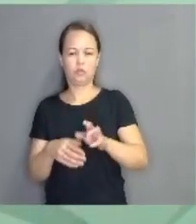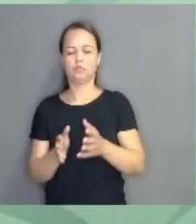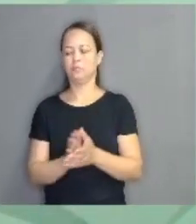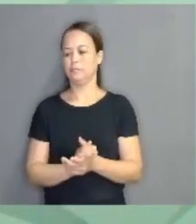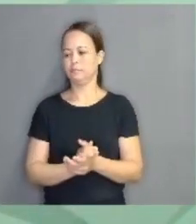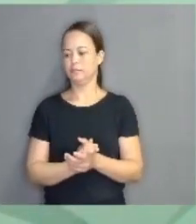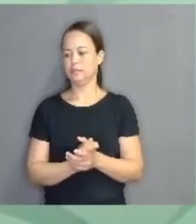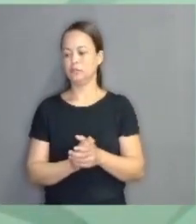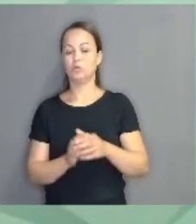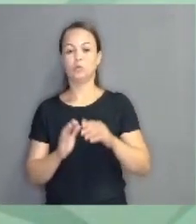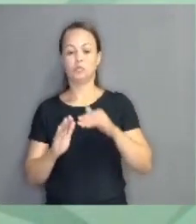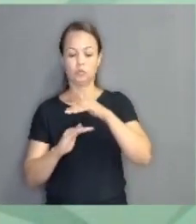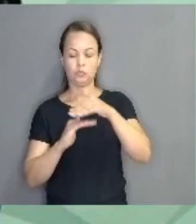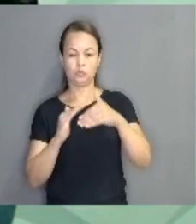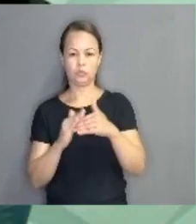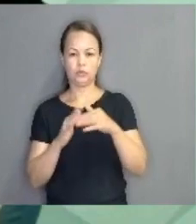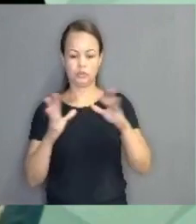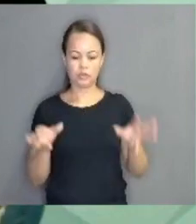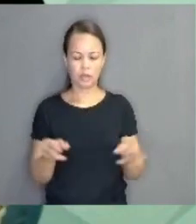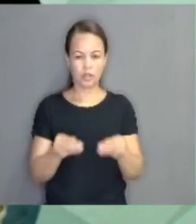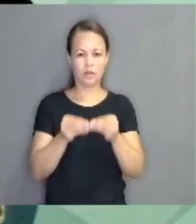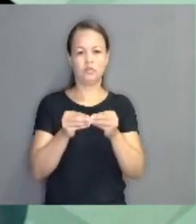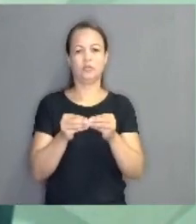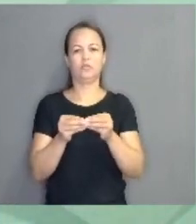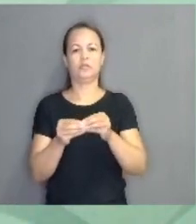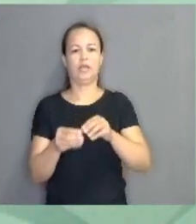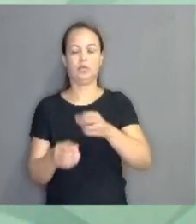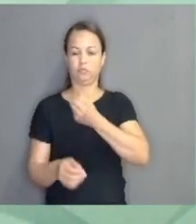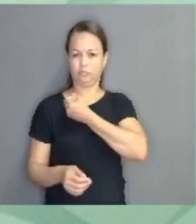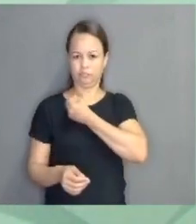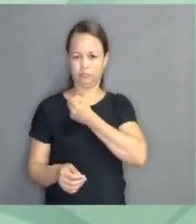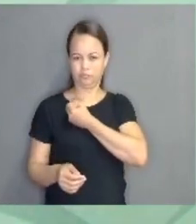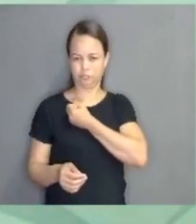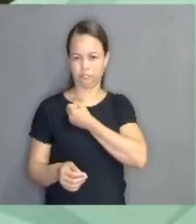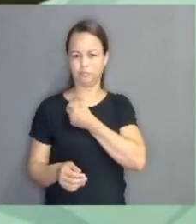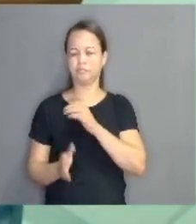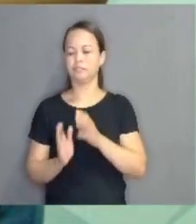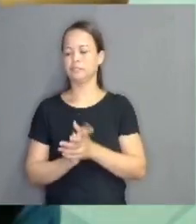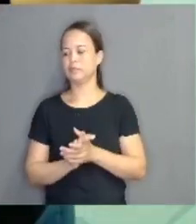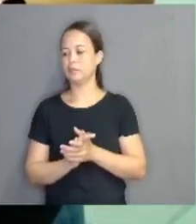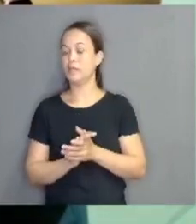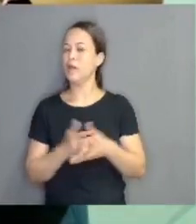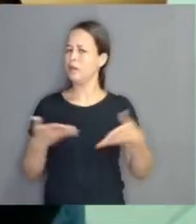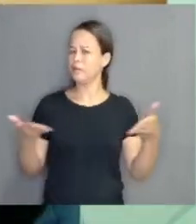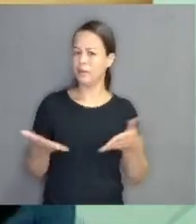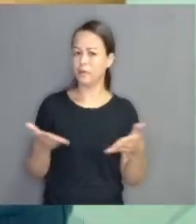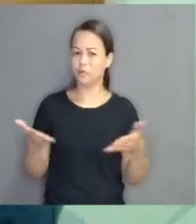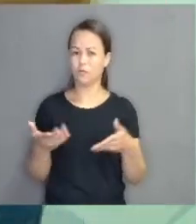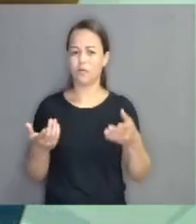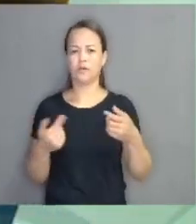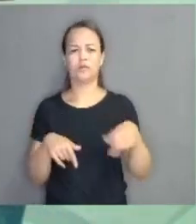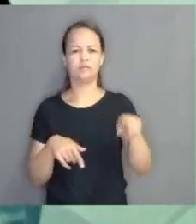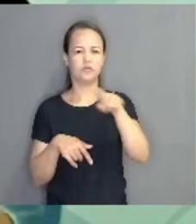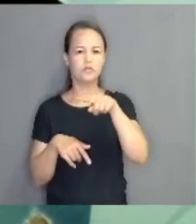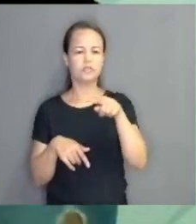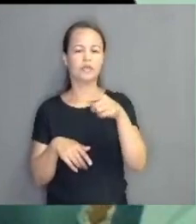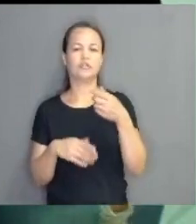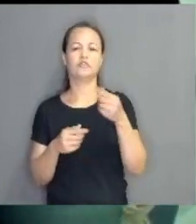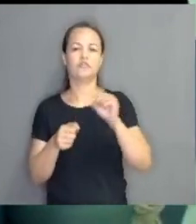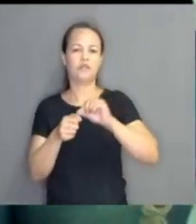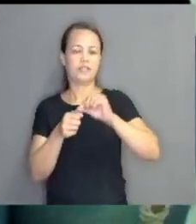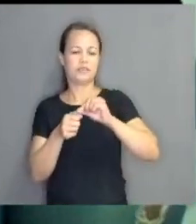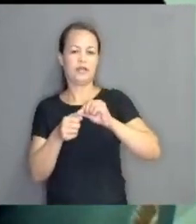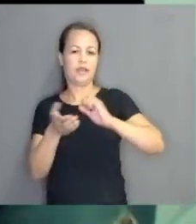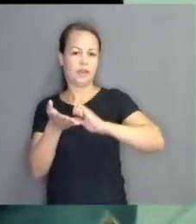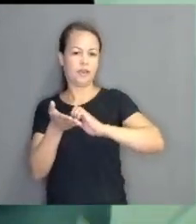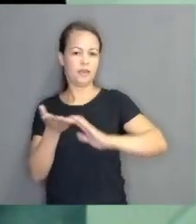relacionado ao uso do número nas medições. E agora, que tal vocês fazerem em casa uma tarefinha